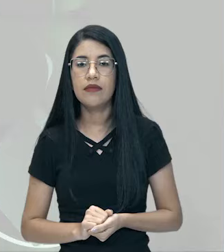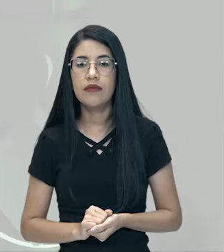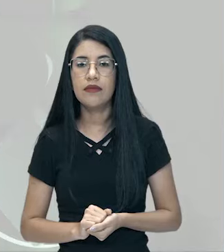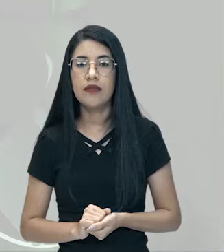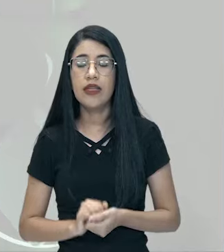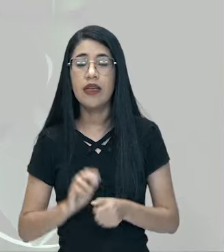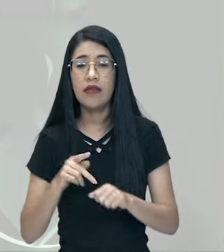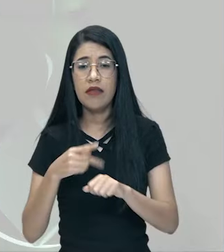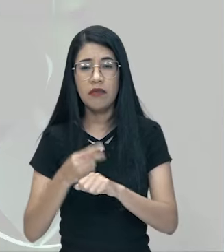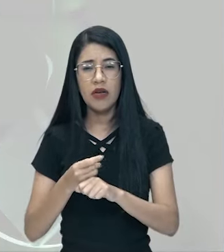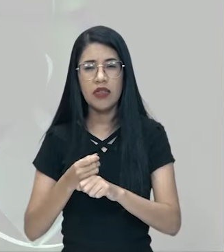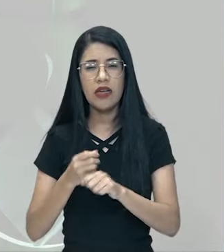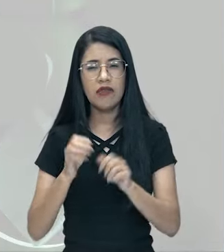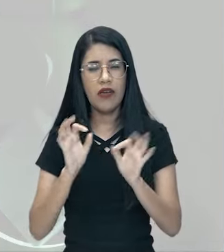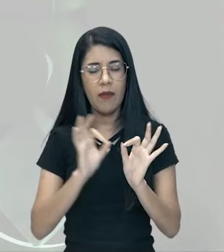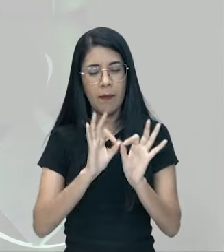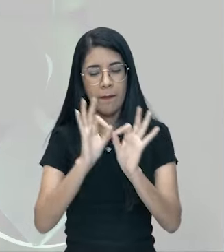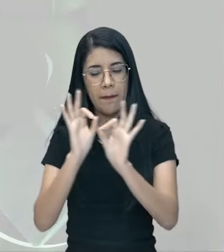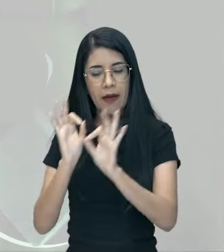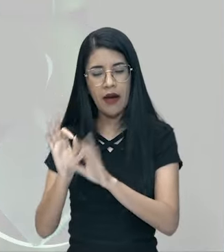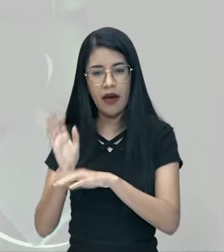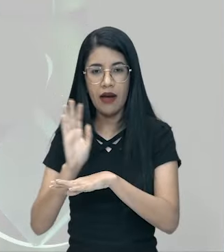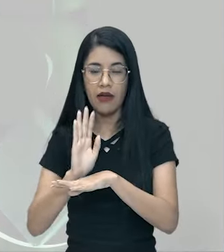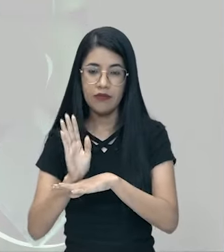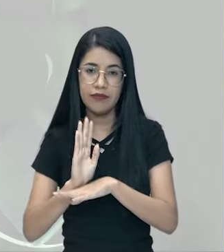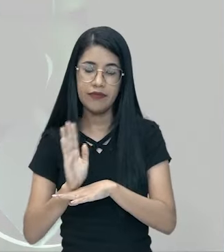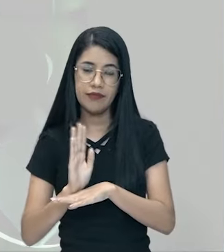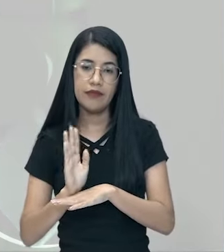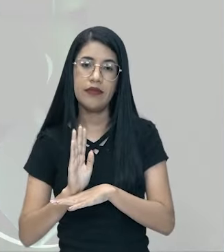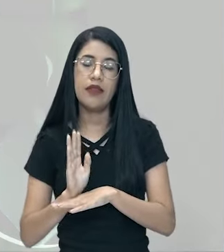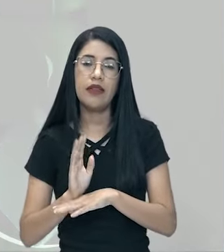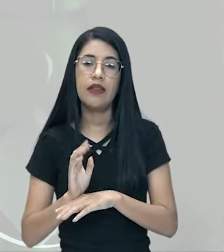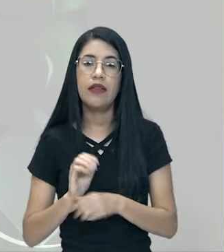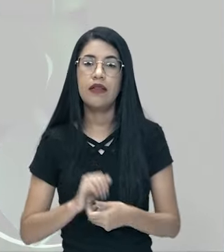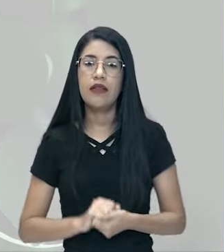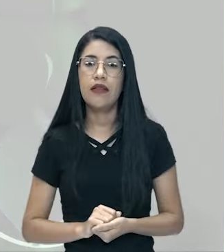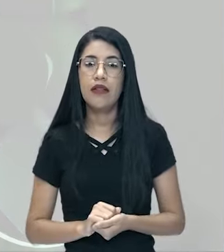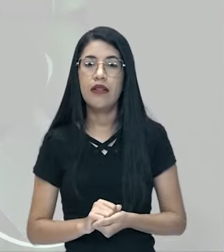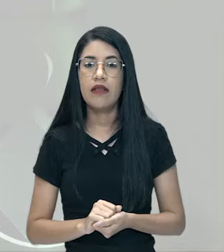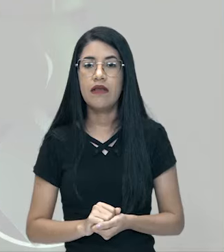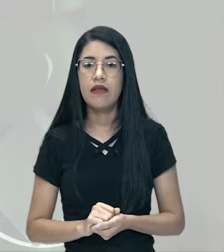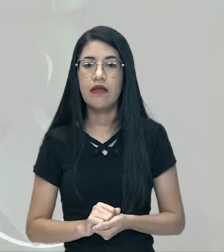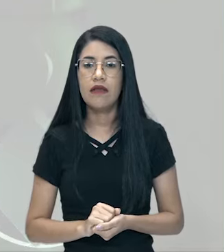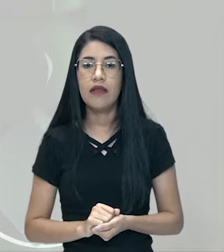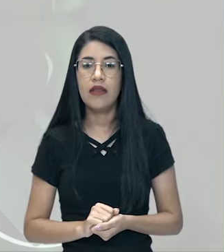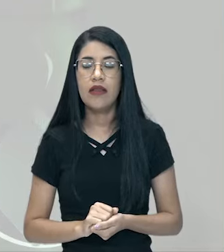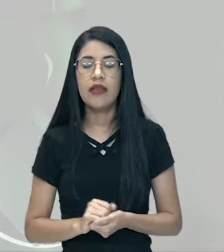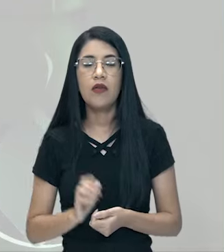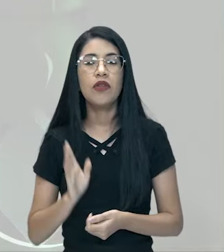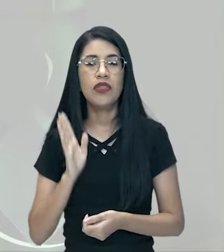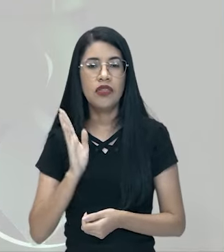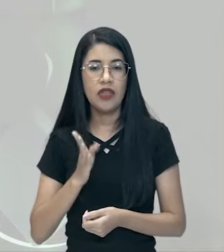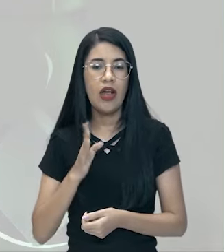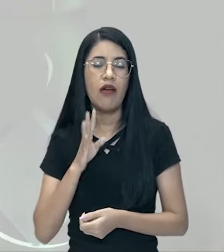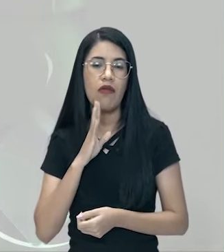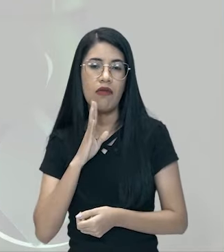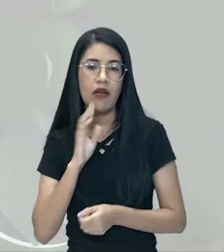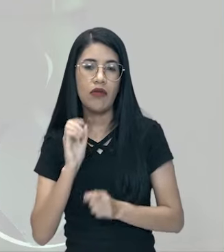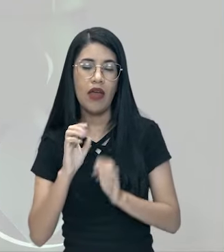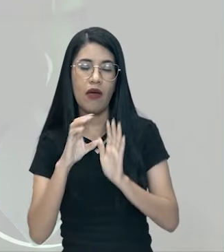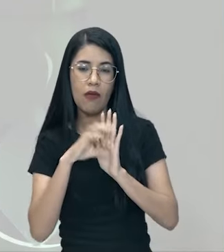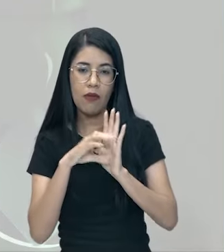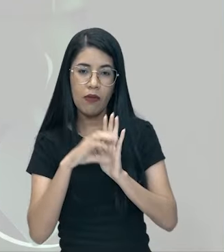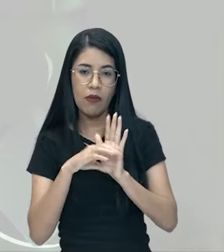nós assistimos a nossa animação, nós temos aí definições das ondas,